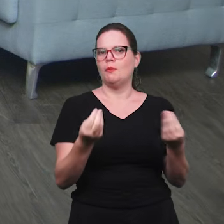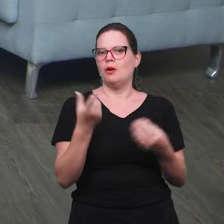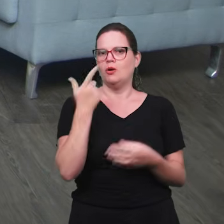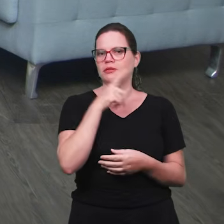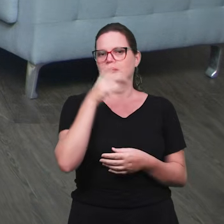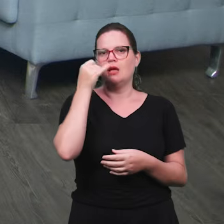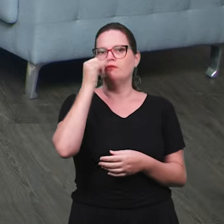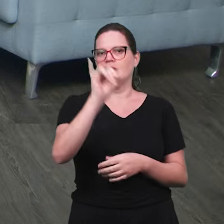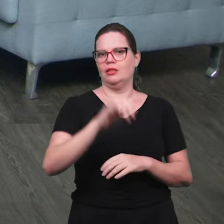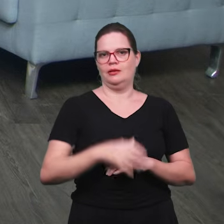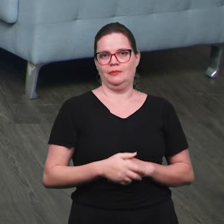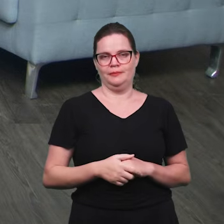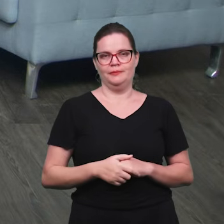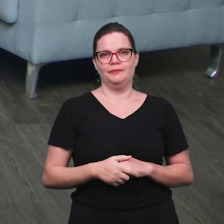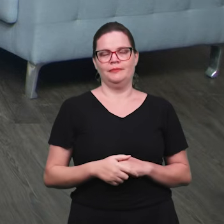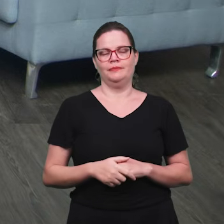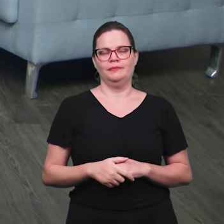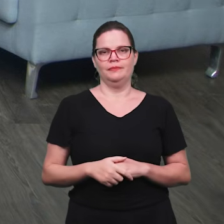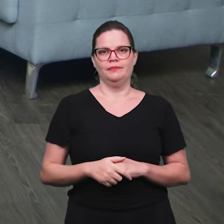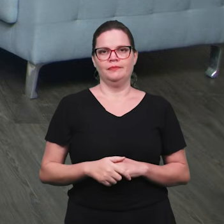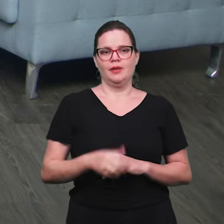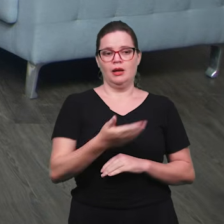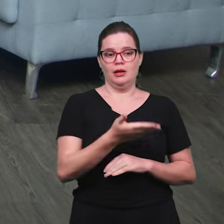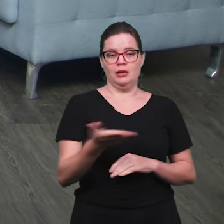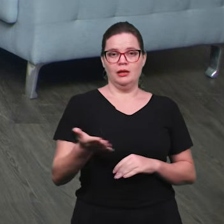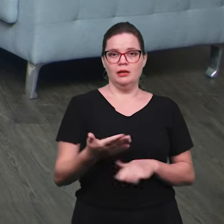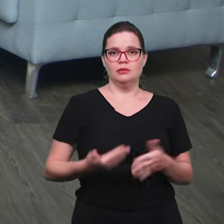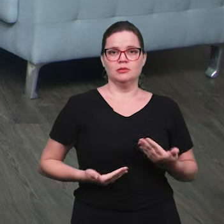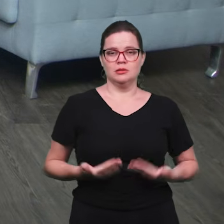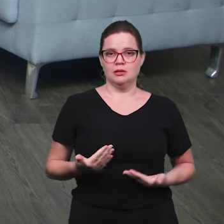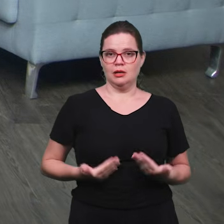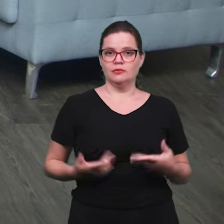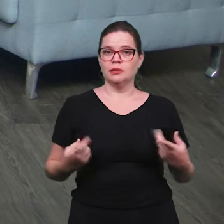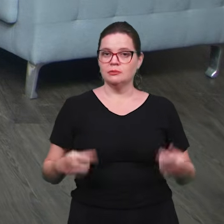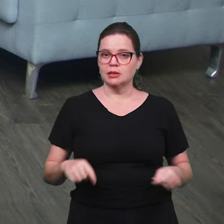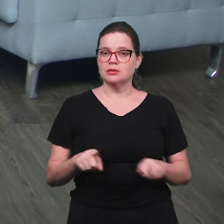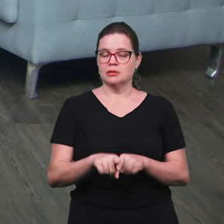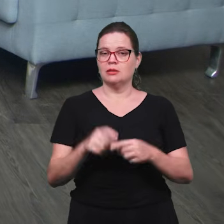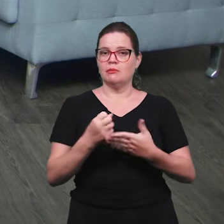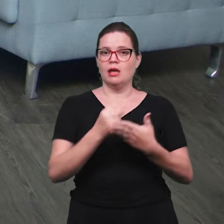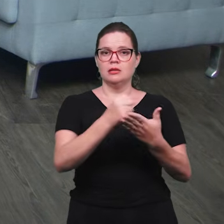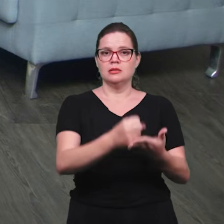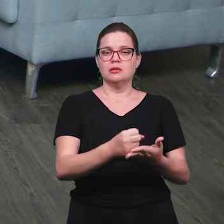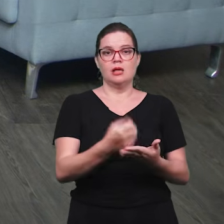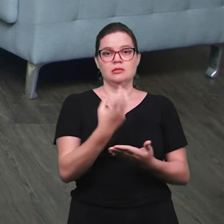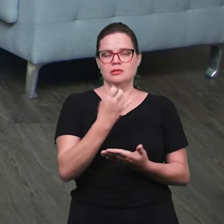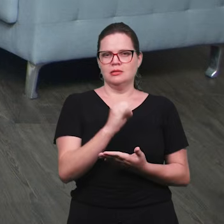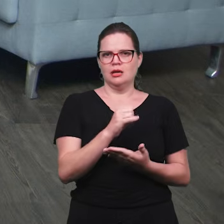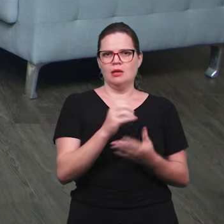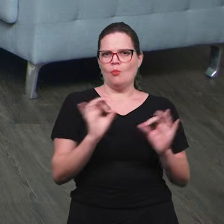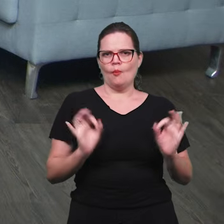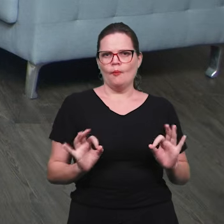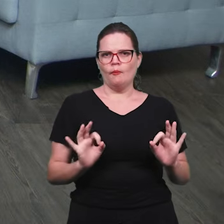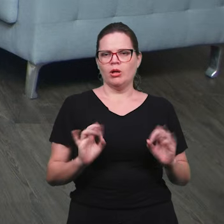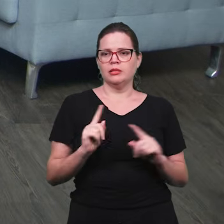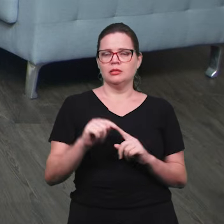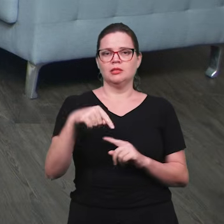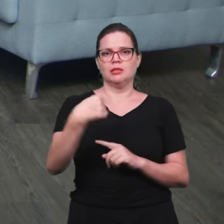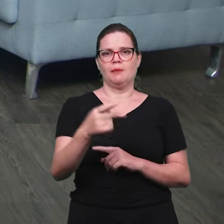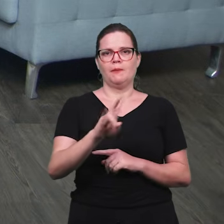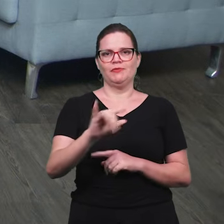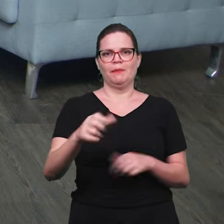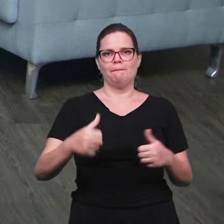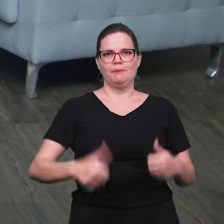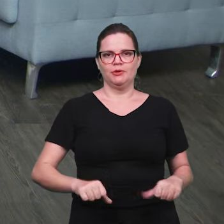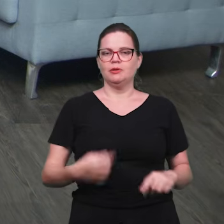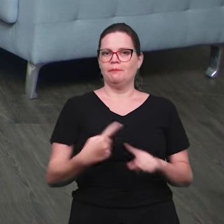ao idoso ou ao membro da igreja, ao irmão que carece de uma assistência, isso só vai piorar, vai chegar lá na frente, assim como na